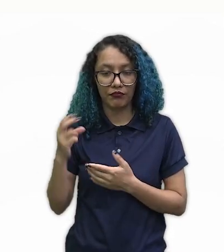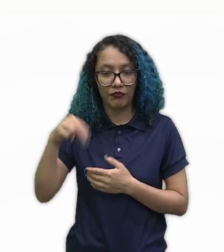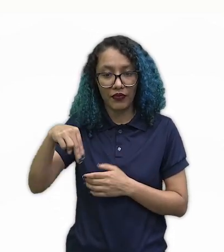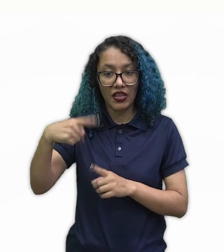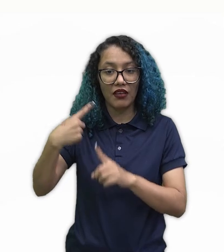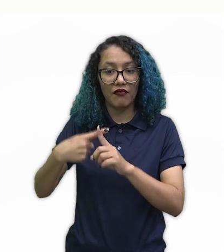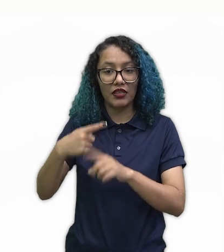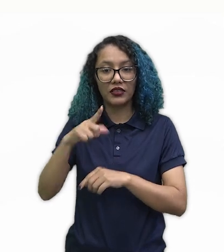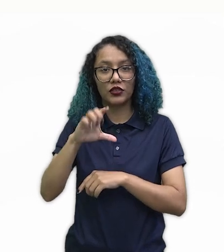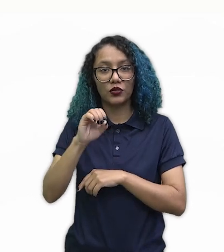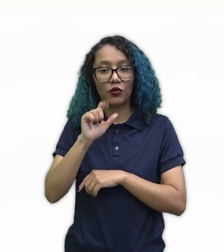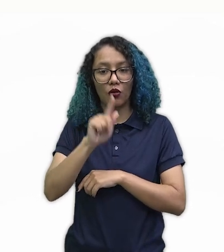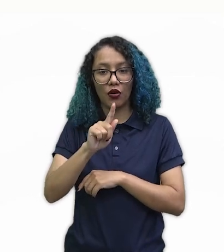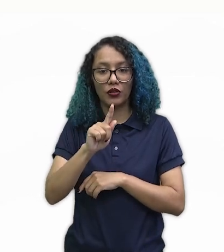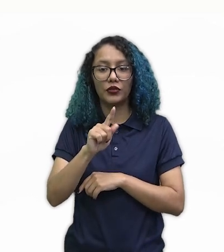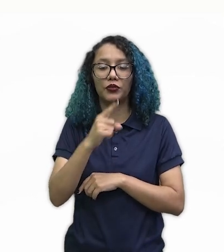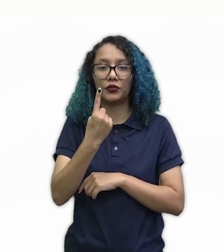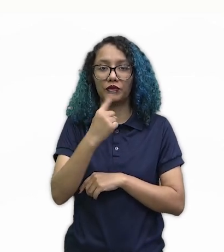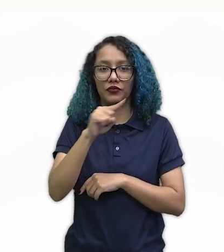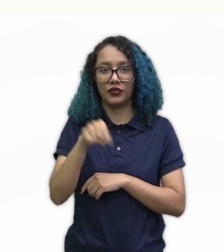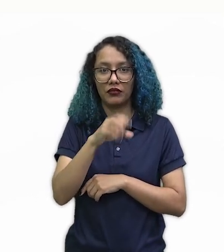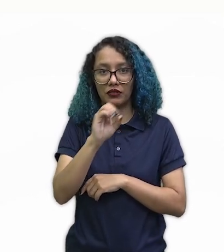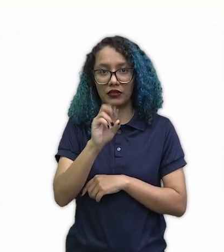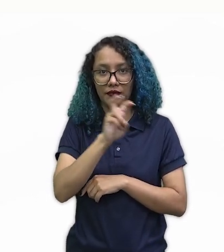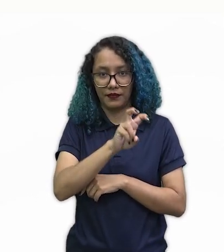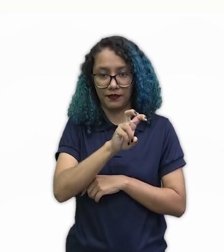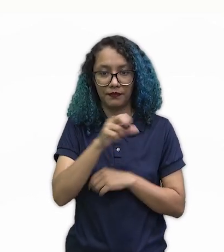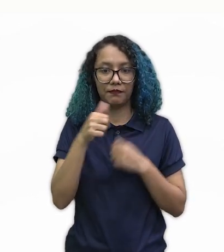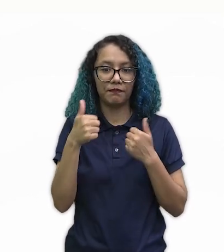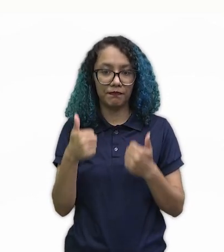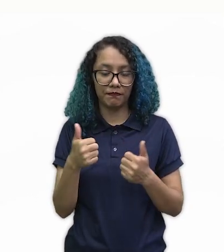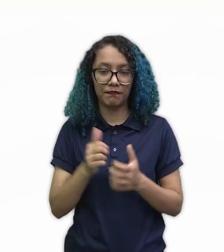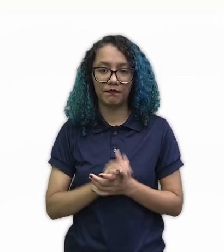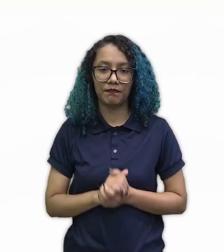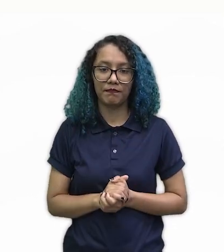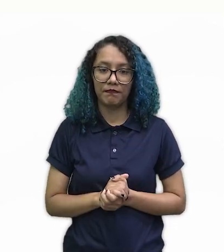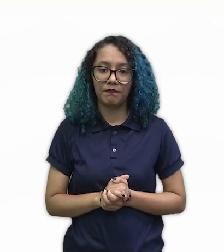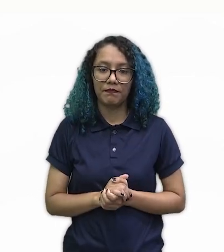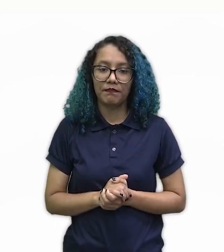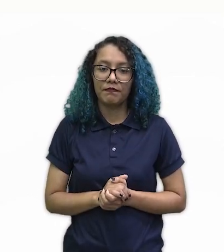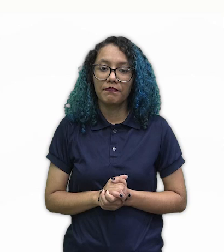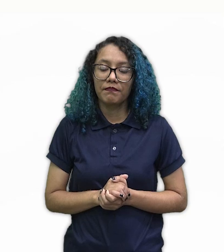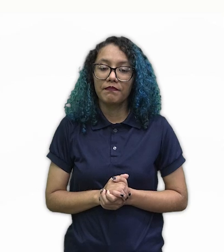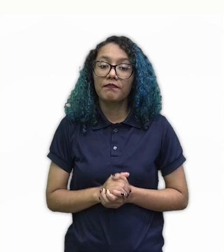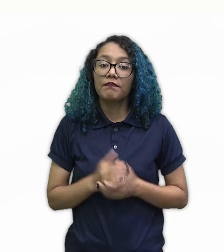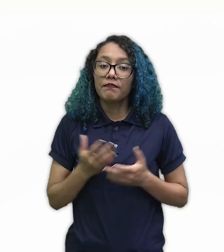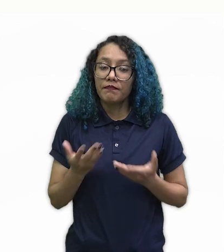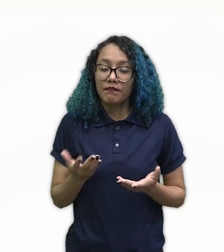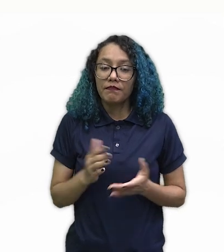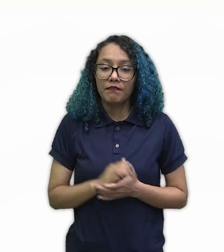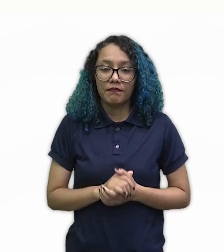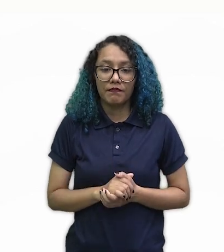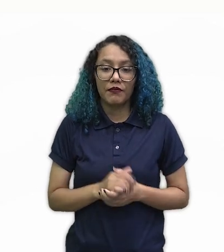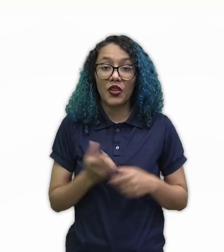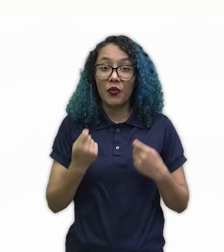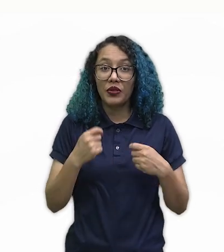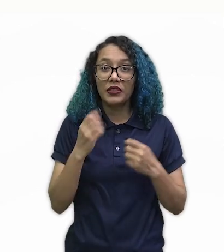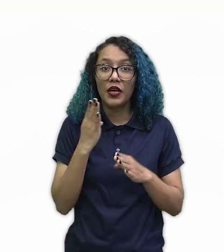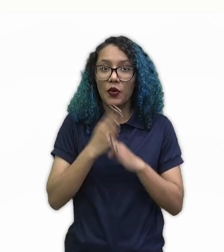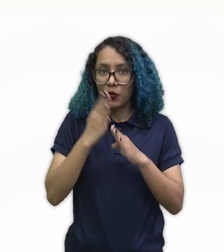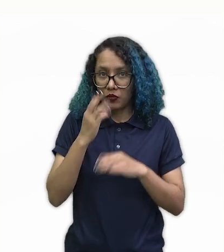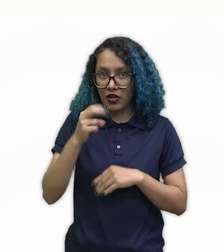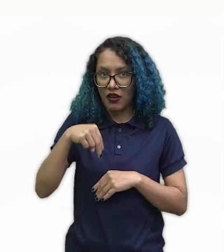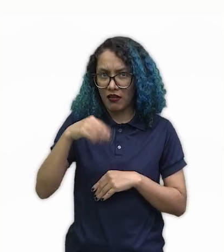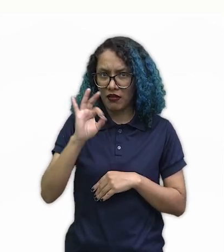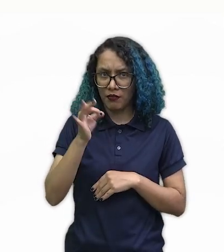que multiplica o log de 1,05. Perfeito? E aí, finalmente, como nós queremos encontrar o